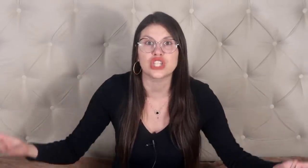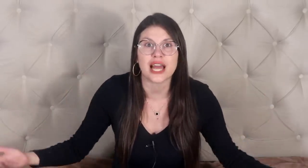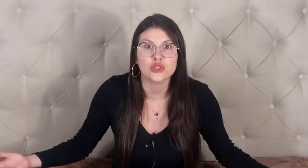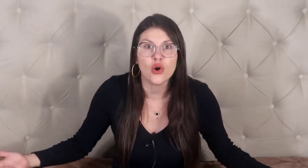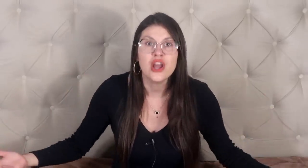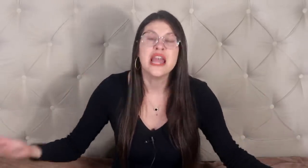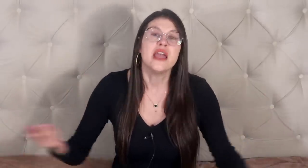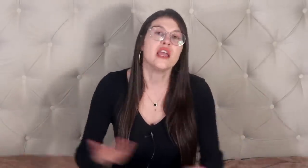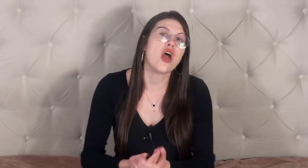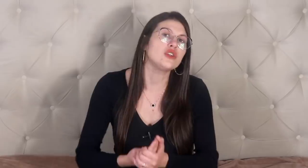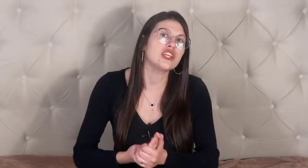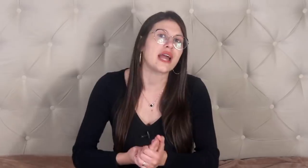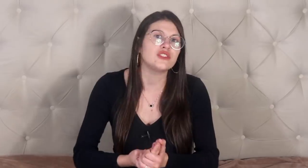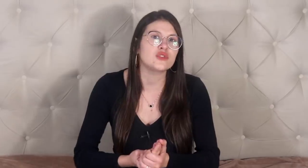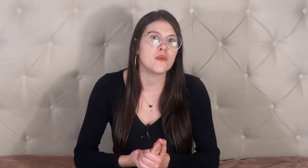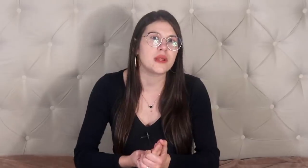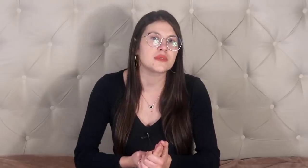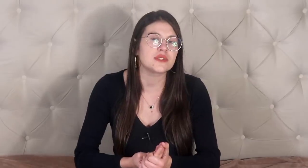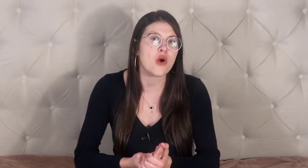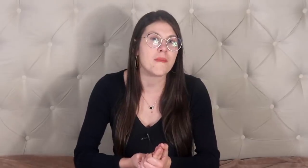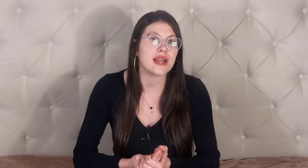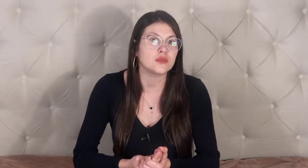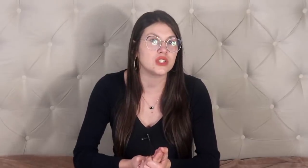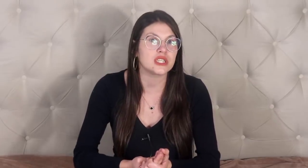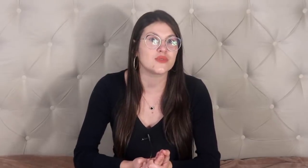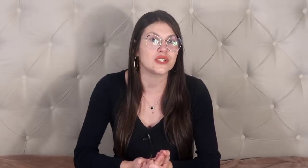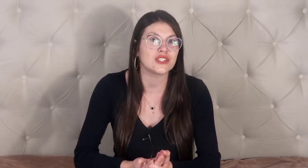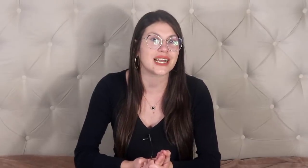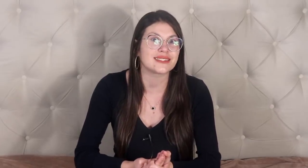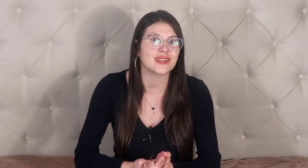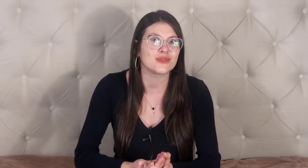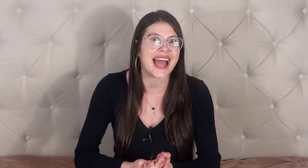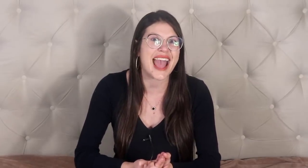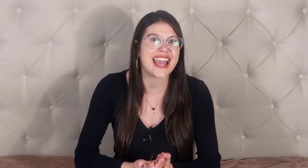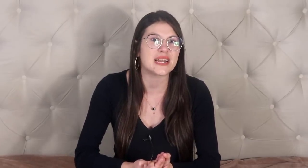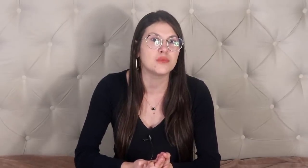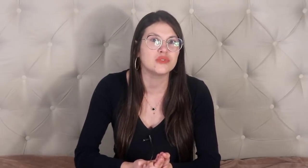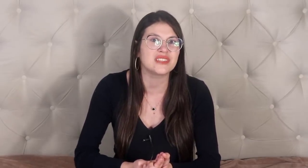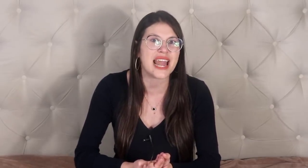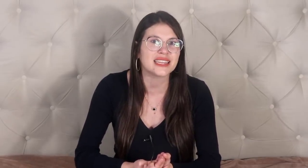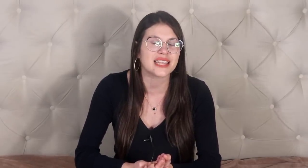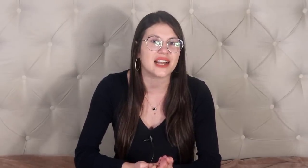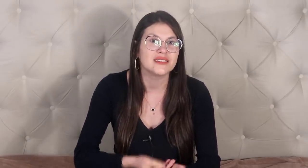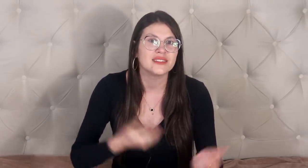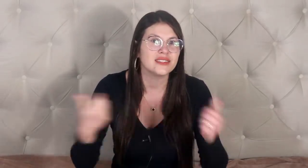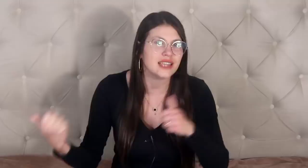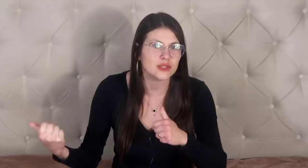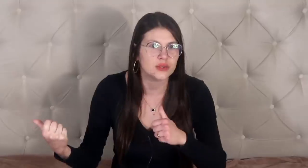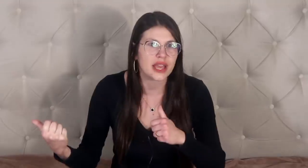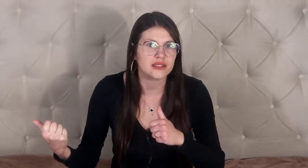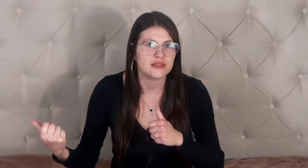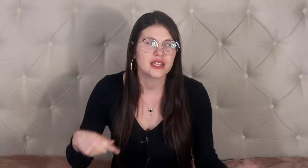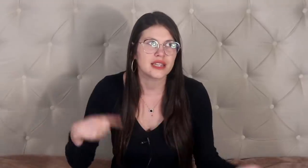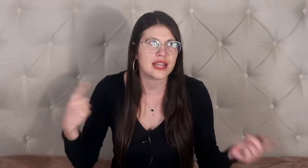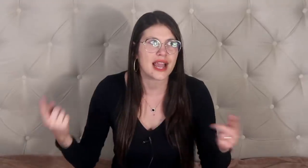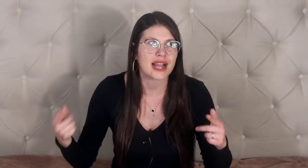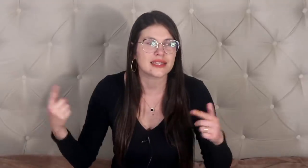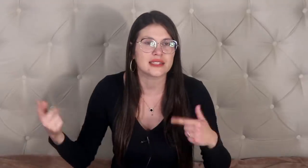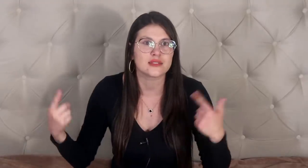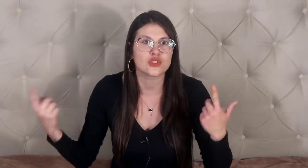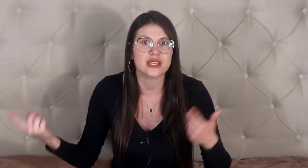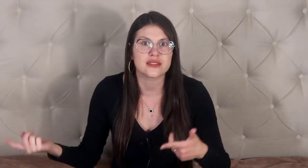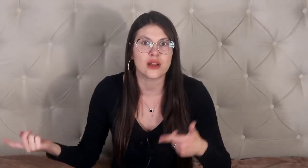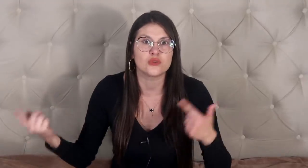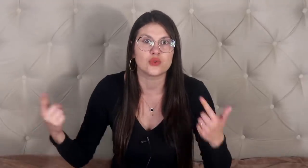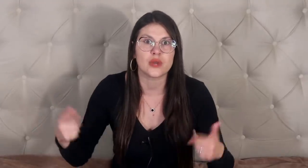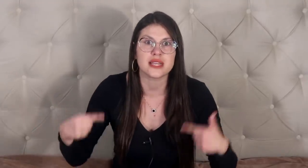jogou no ventilador e logo de cara descobrimos que seu Roberto Dias foi indicação da Era Mutreta, que é do DEM. Que teria